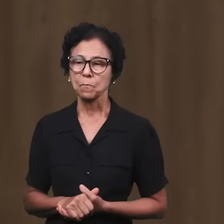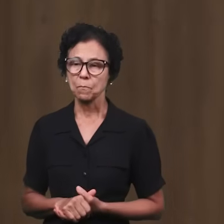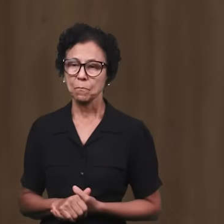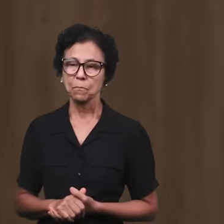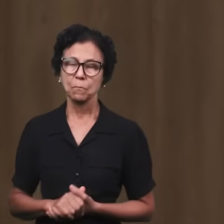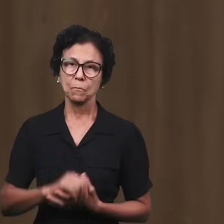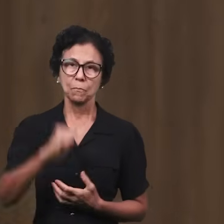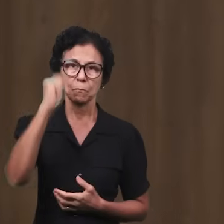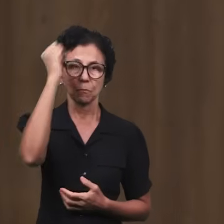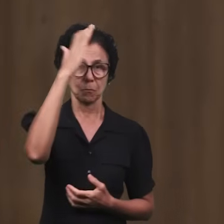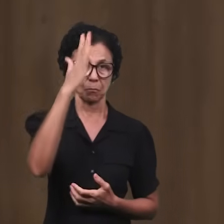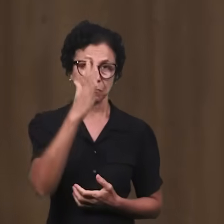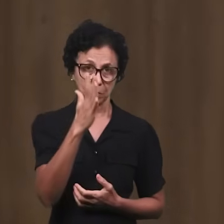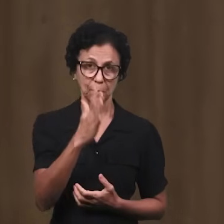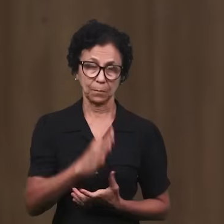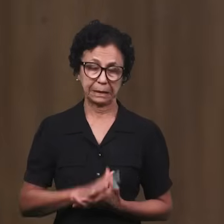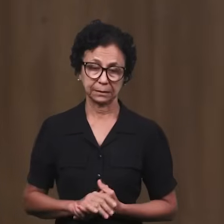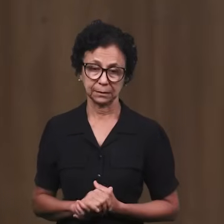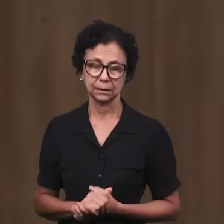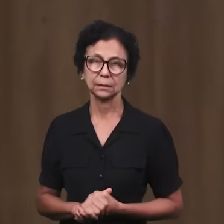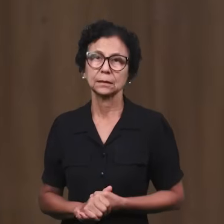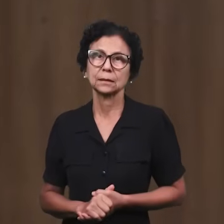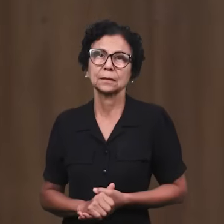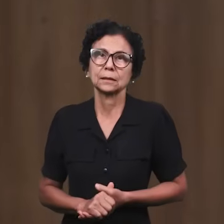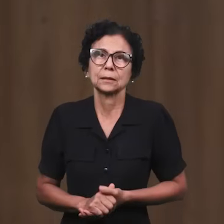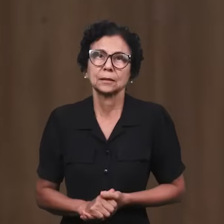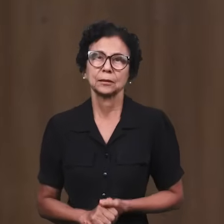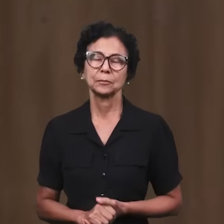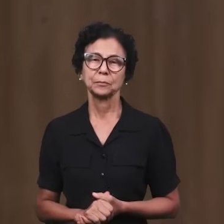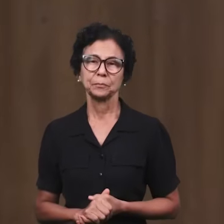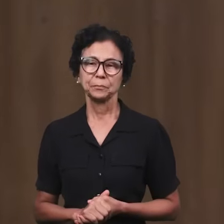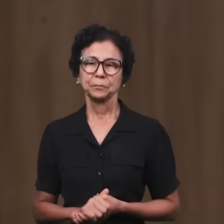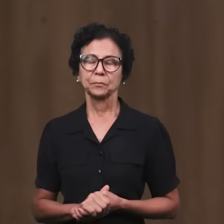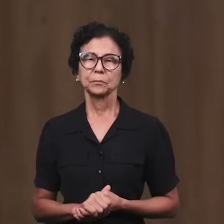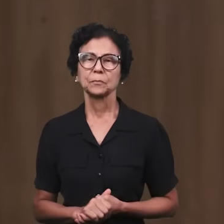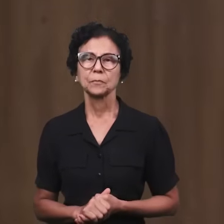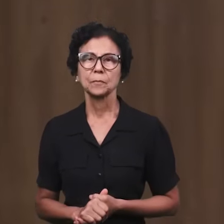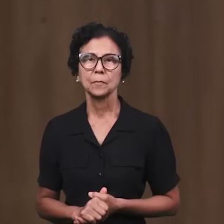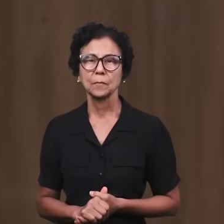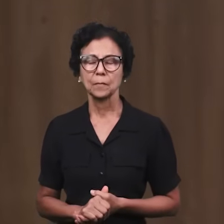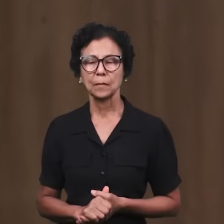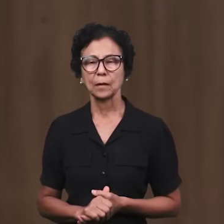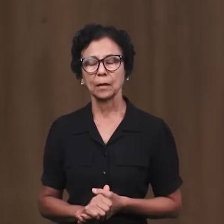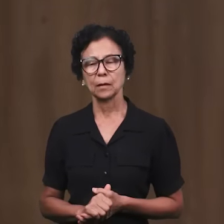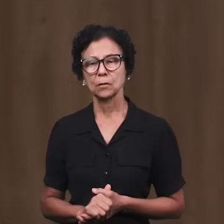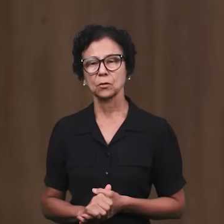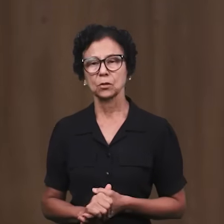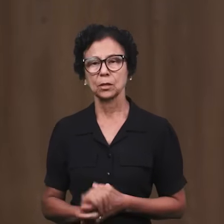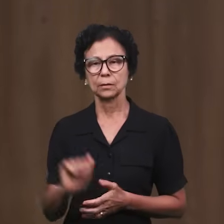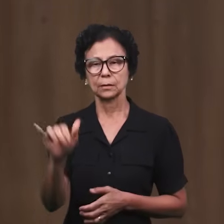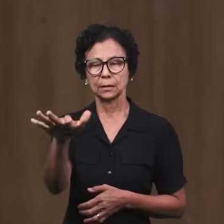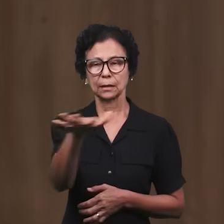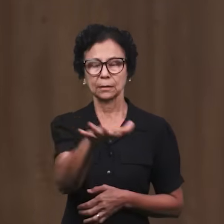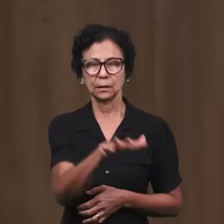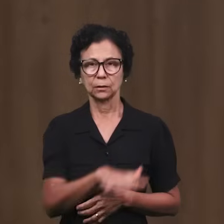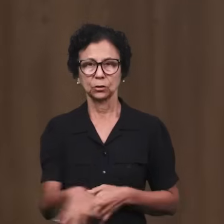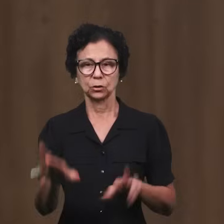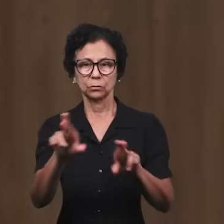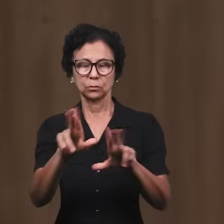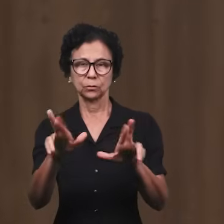Brasil, a gente usa uma expressão do metro quadrado, né? O metro quadrado em cada região ele é